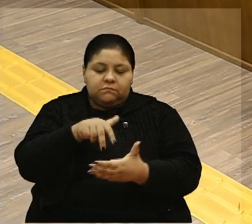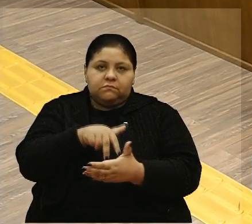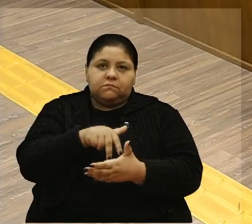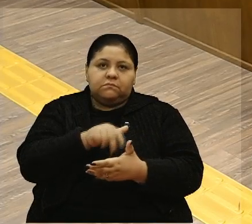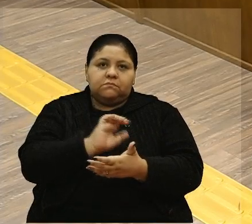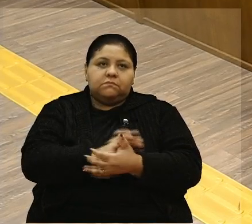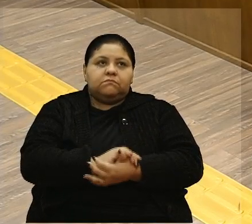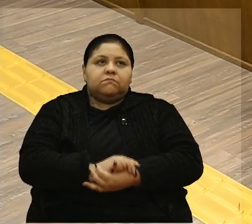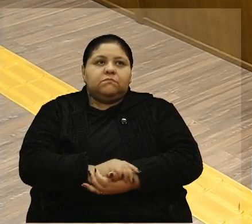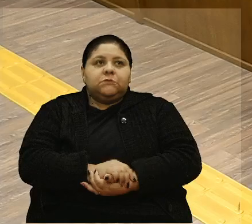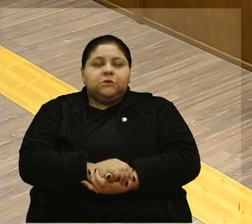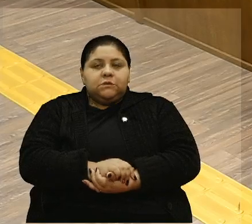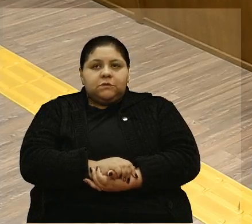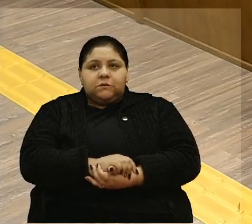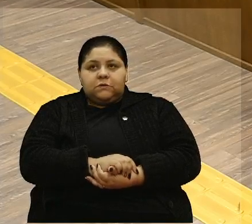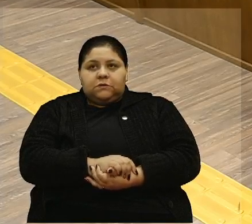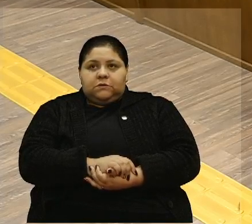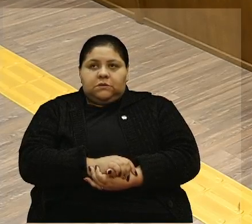tribuna.